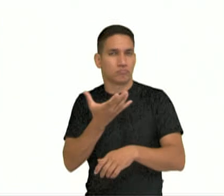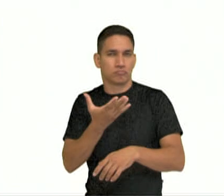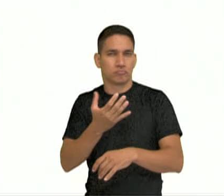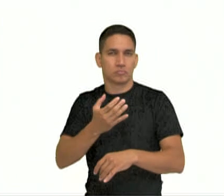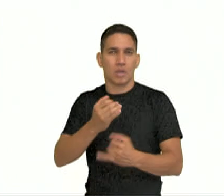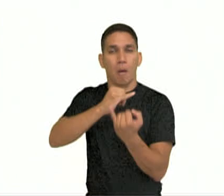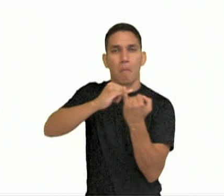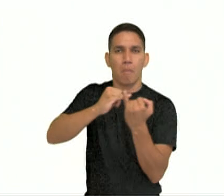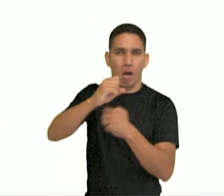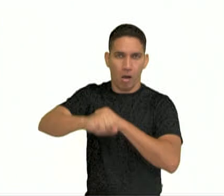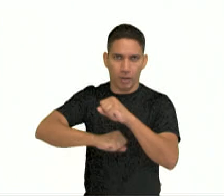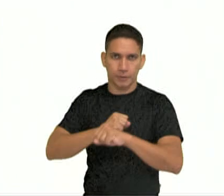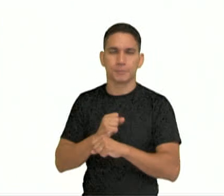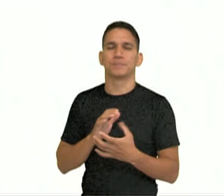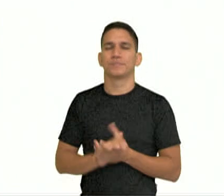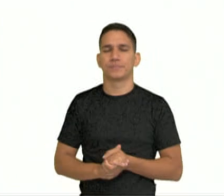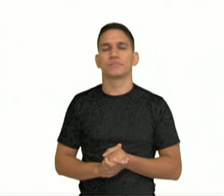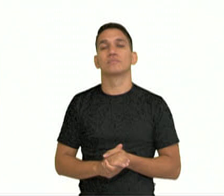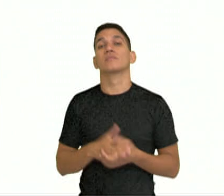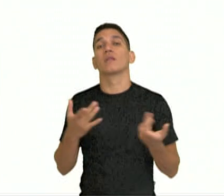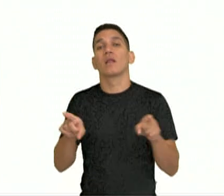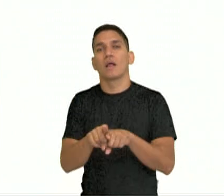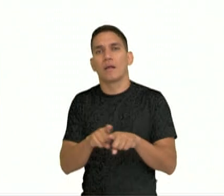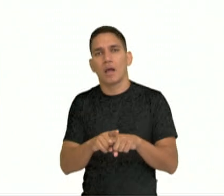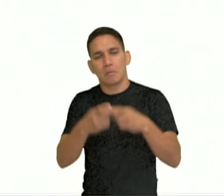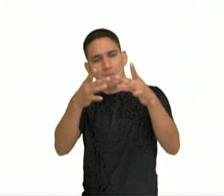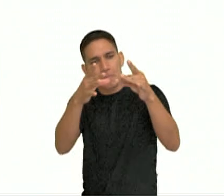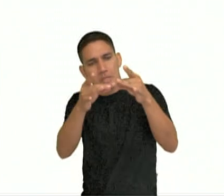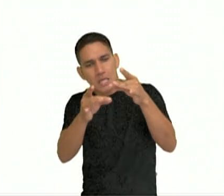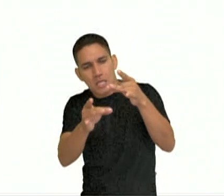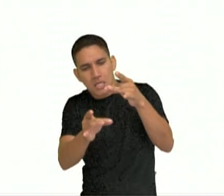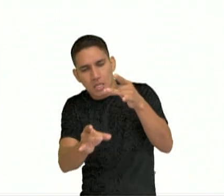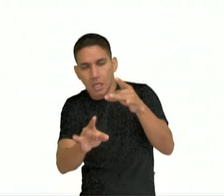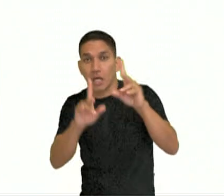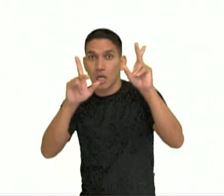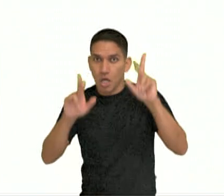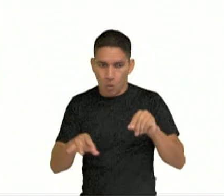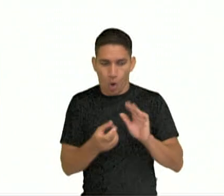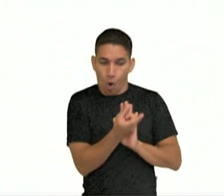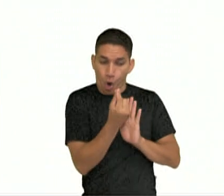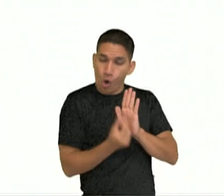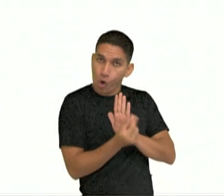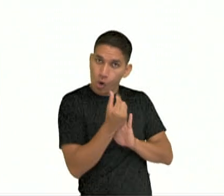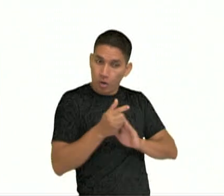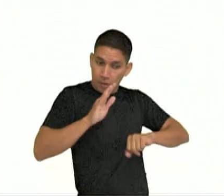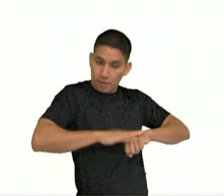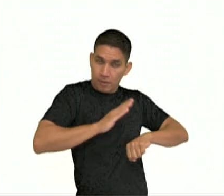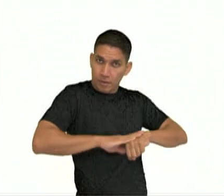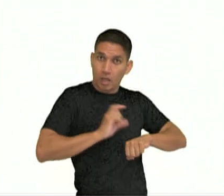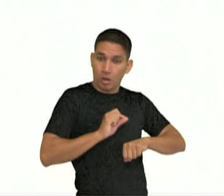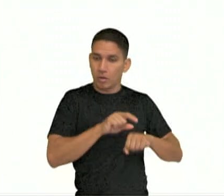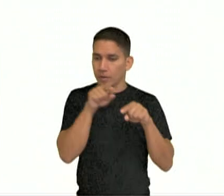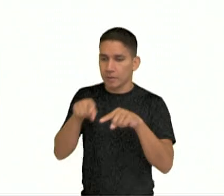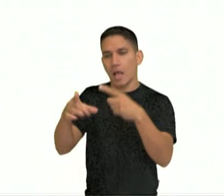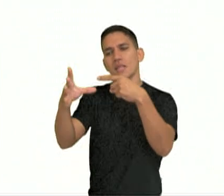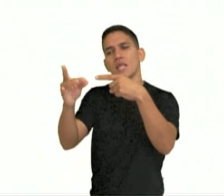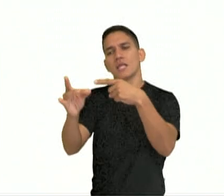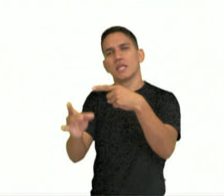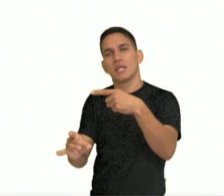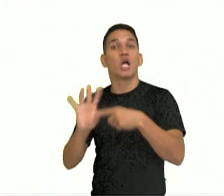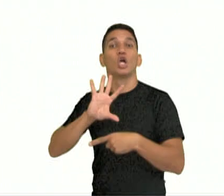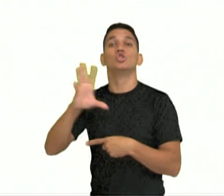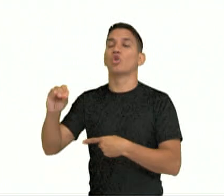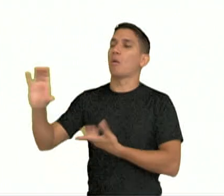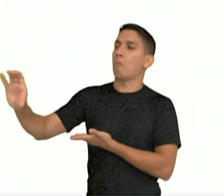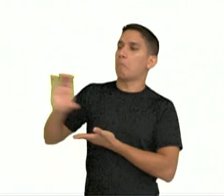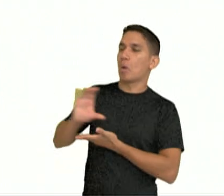Então, primeira coisa que a gente tem que detalhar, assim como no orçamento individual, nós precisamos detalhar todas as receitas familiares,